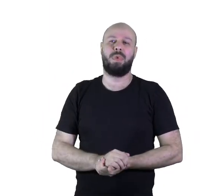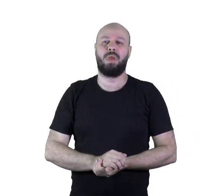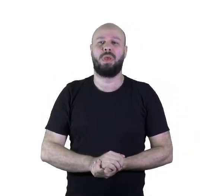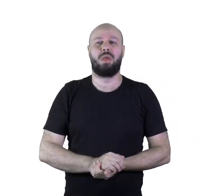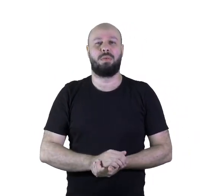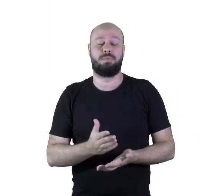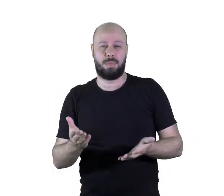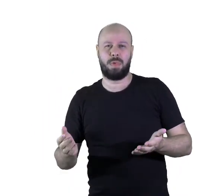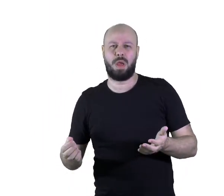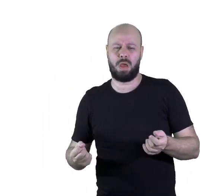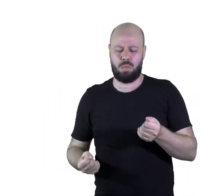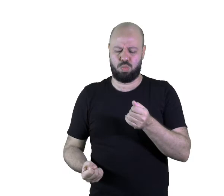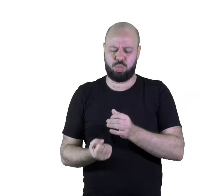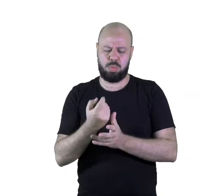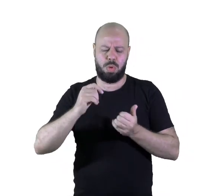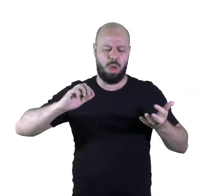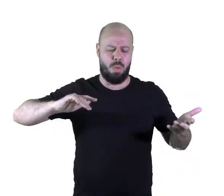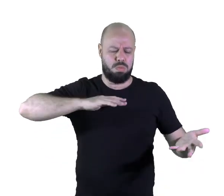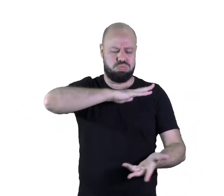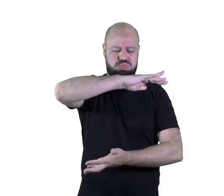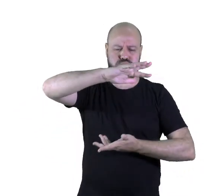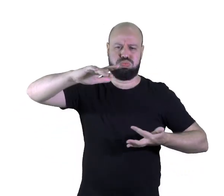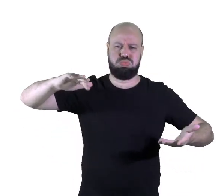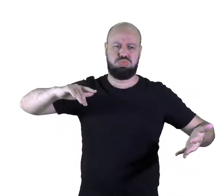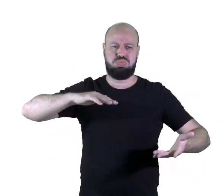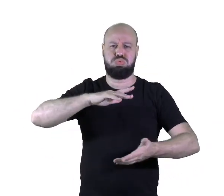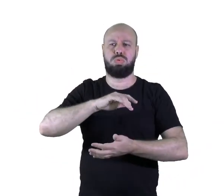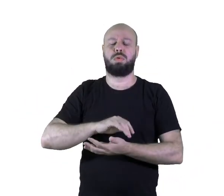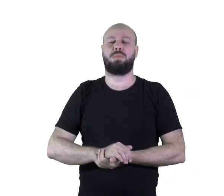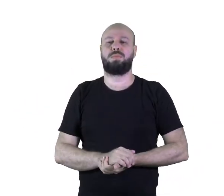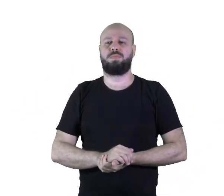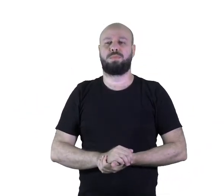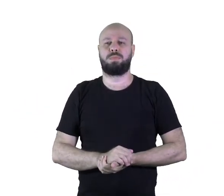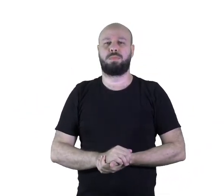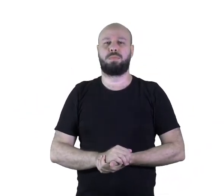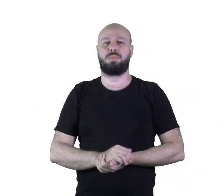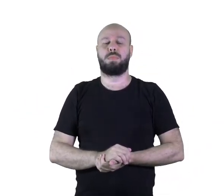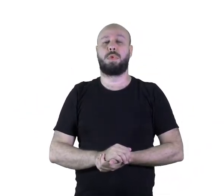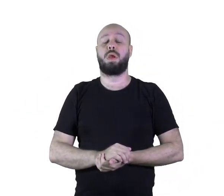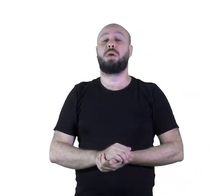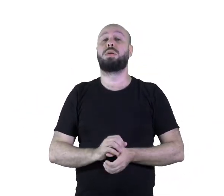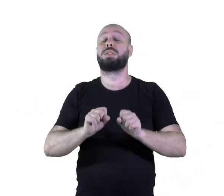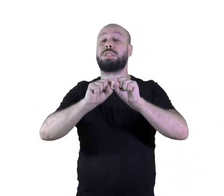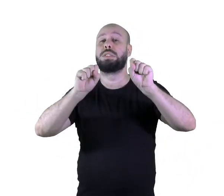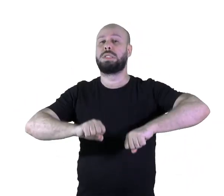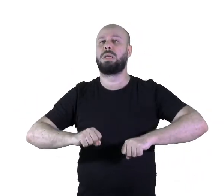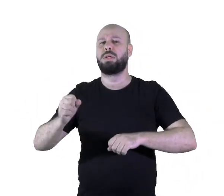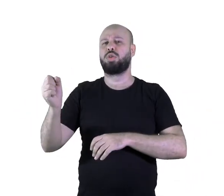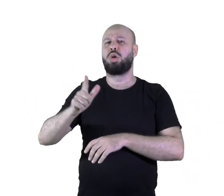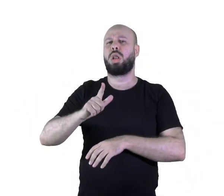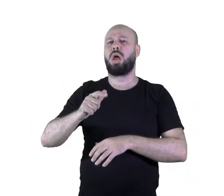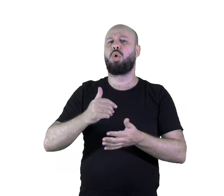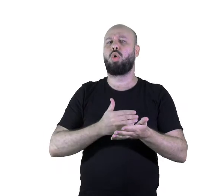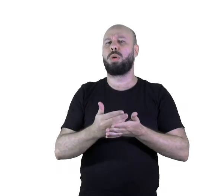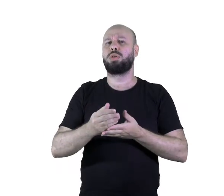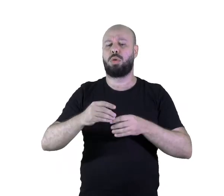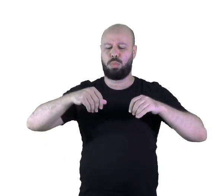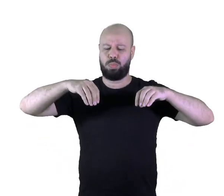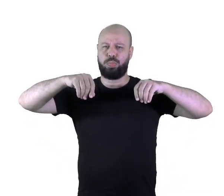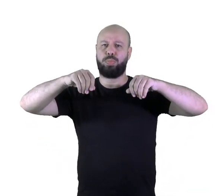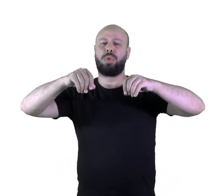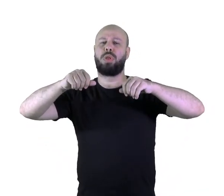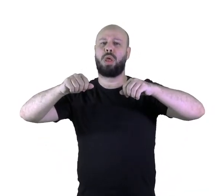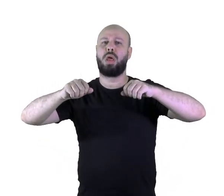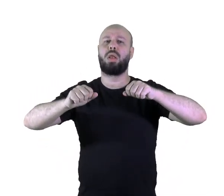do universo mesmo. A formação do Sistema Solar aconteceu a partir de poeira e gás